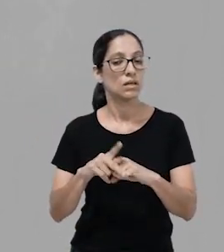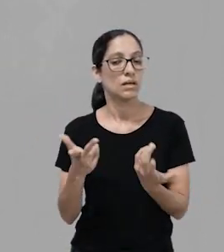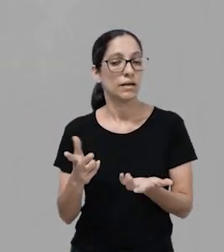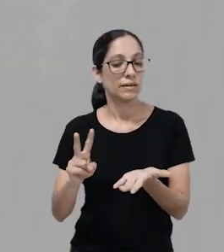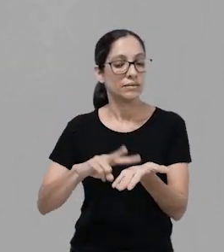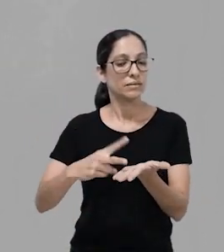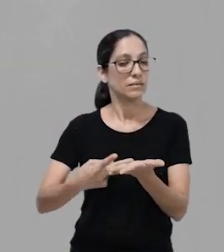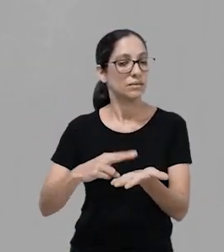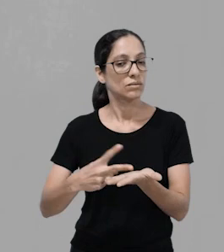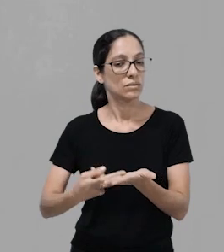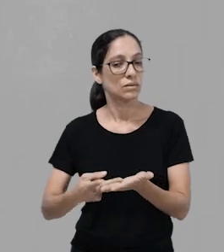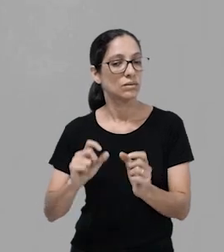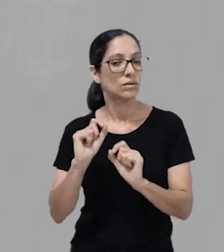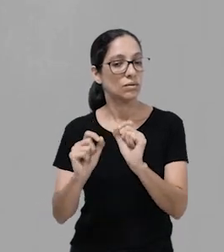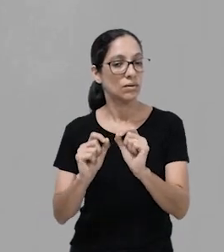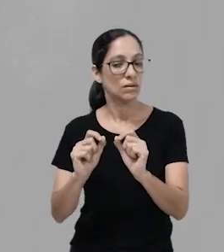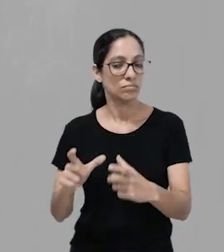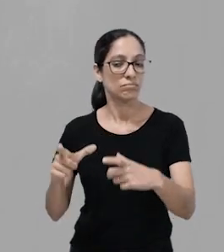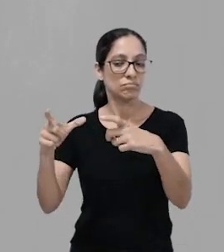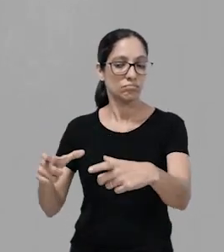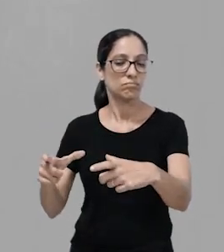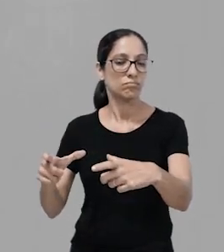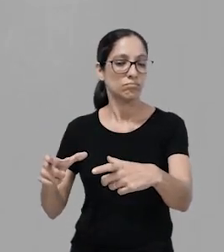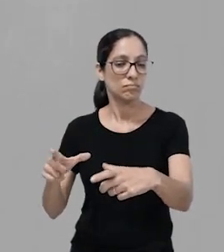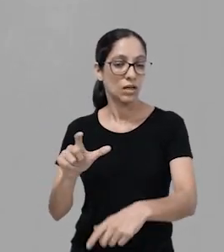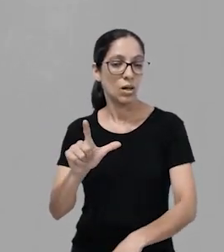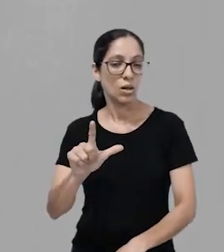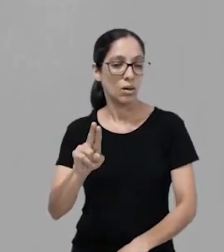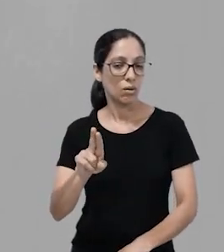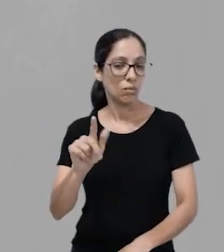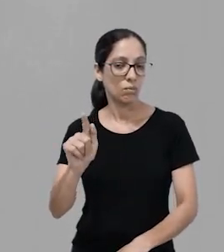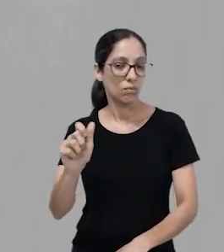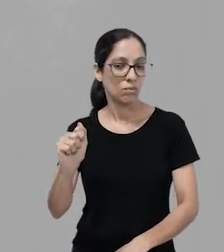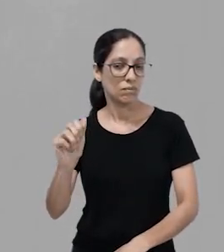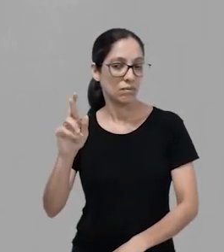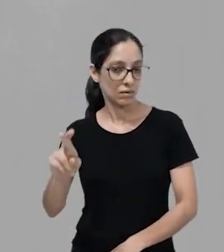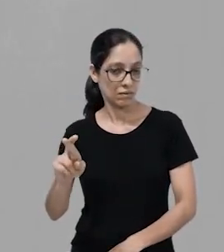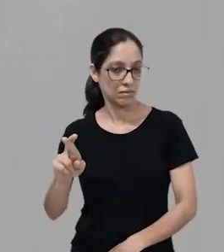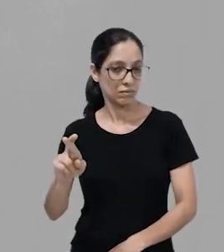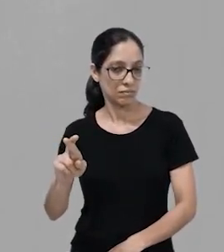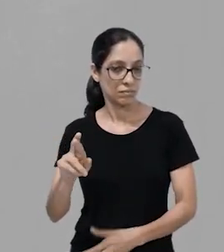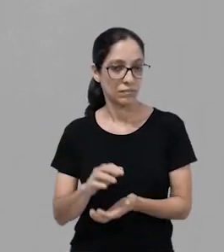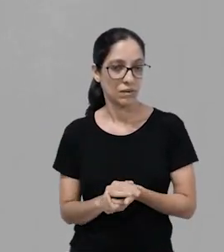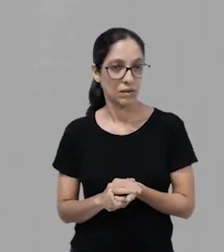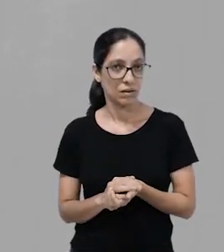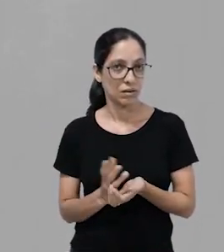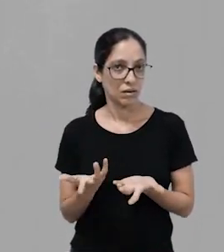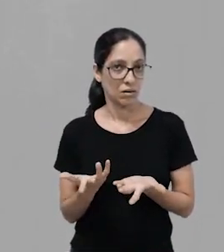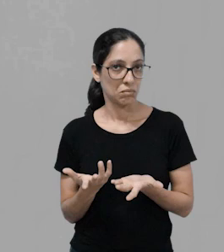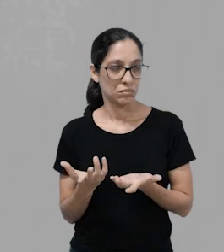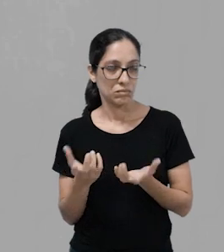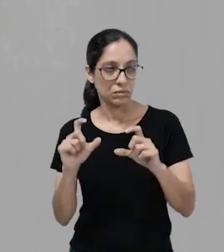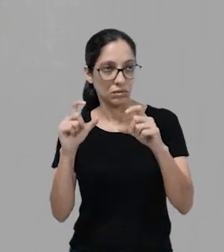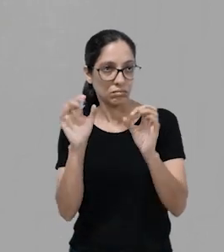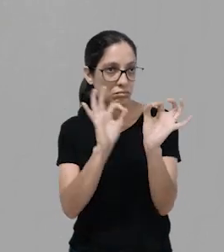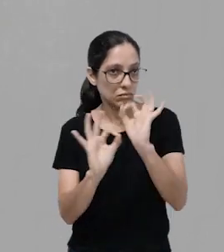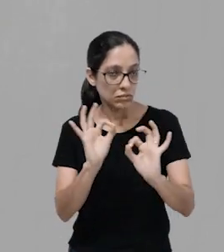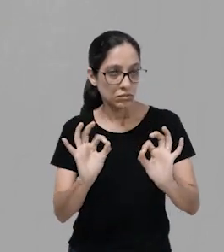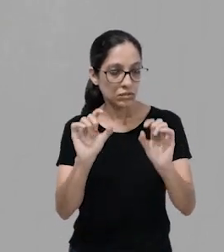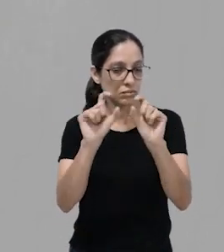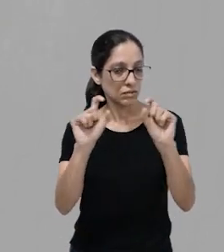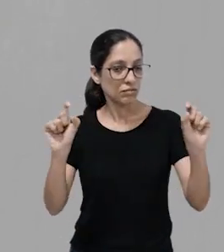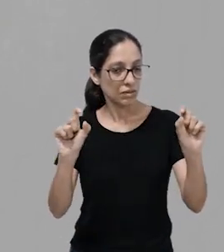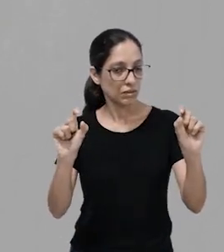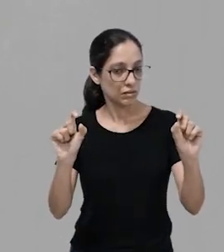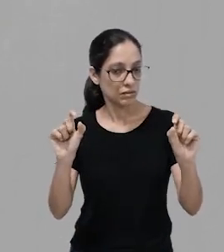nossa tradução vai ser lugar, tá bom? A gente não diz, quando você está fazendo uma frase afirmativa,